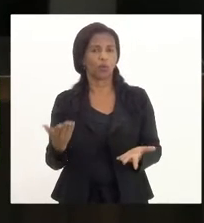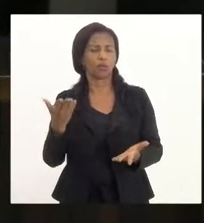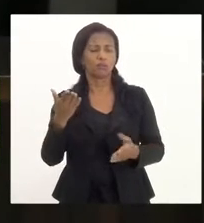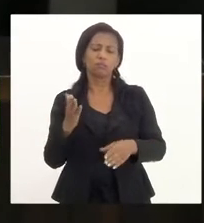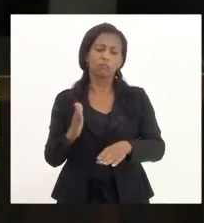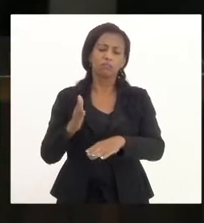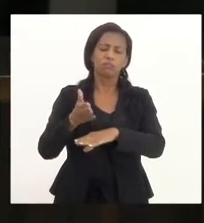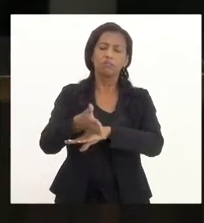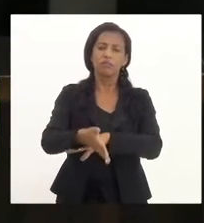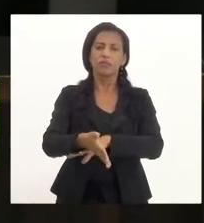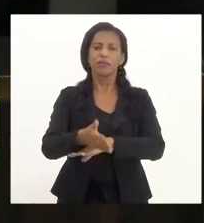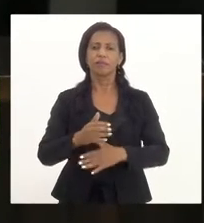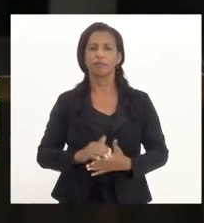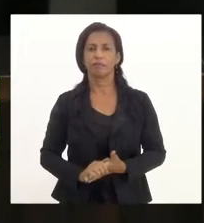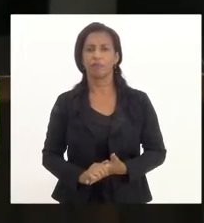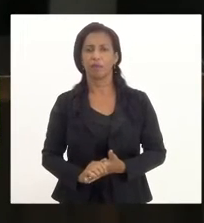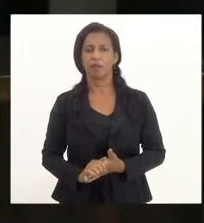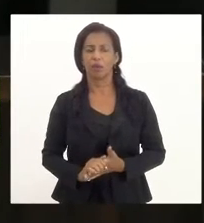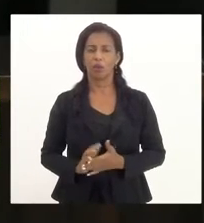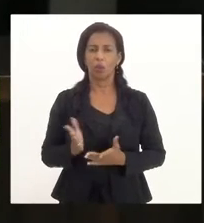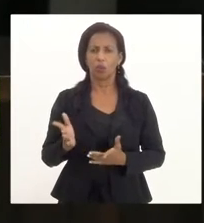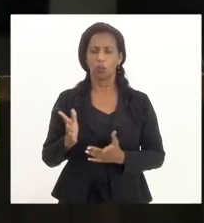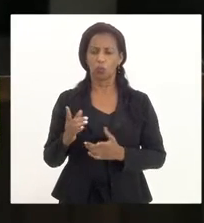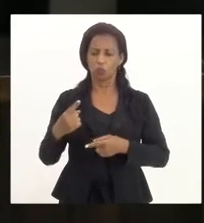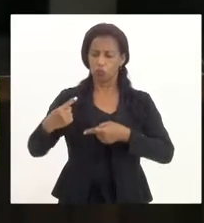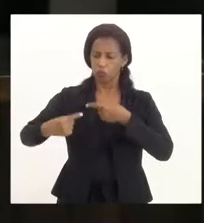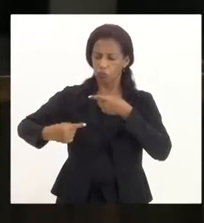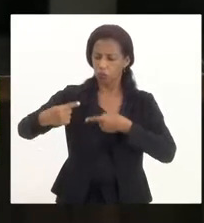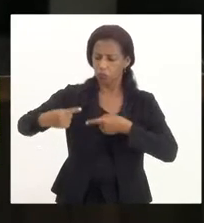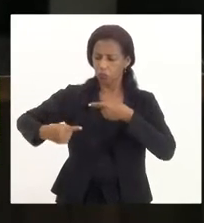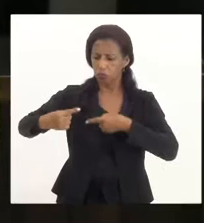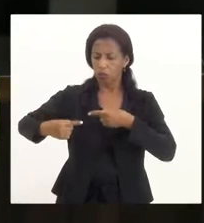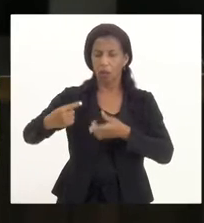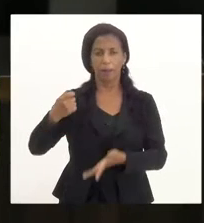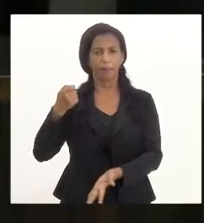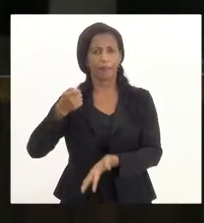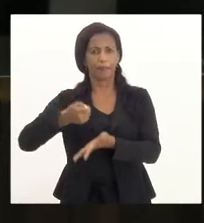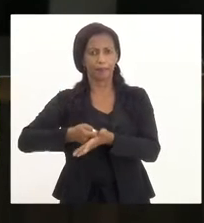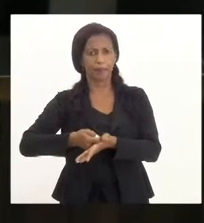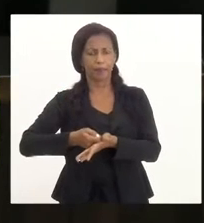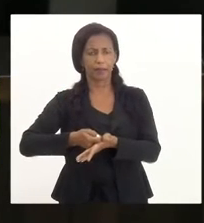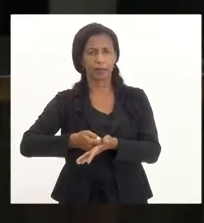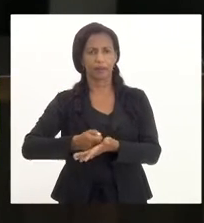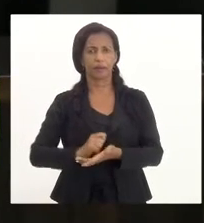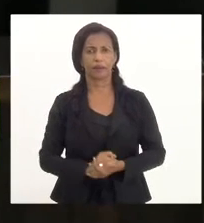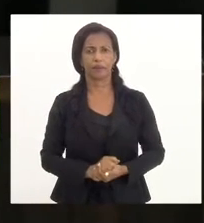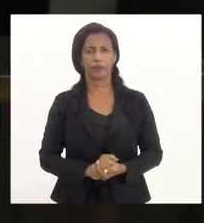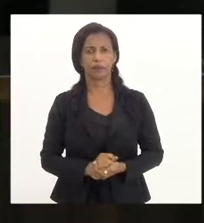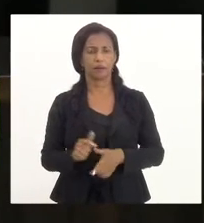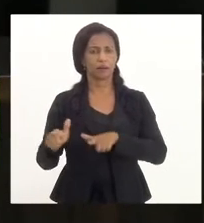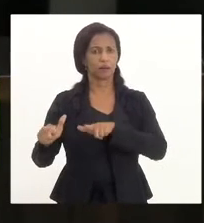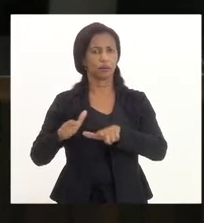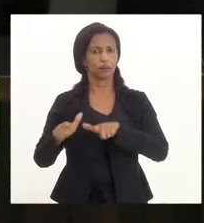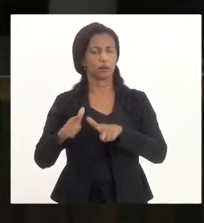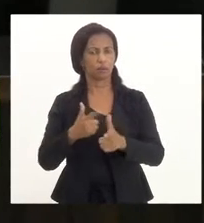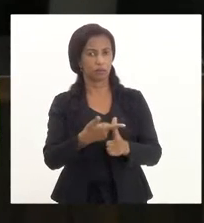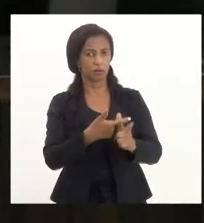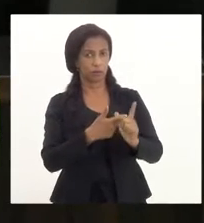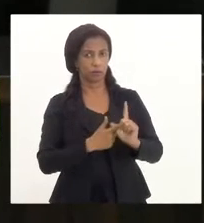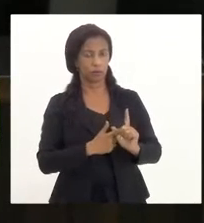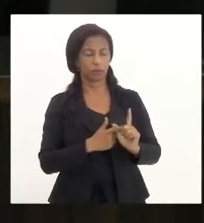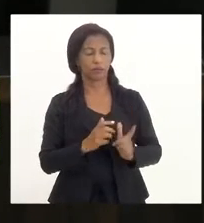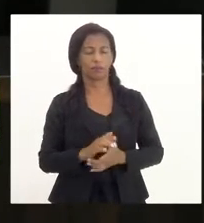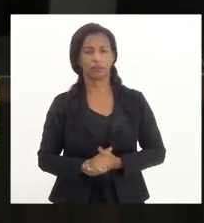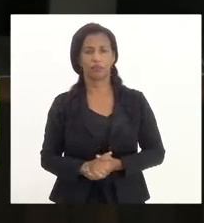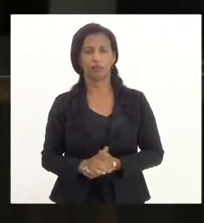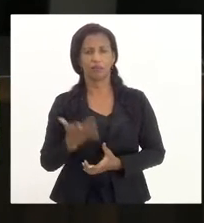quando o senhor entra no debate do pagamento do serviço da dívida